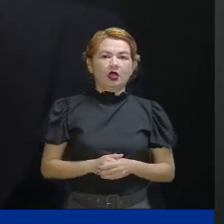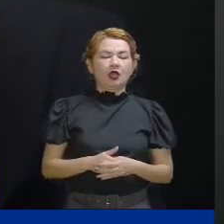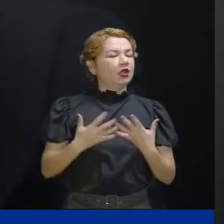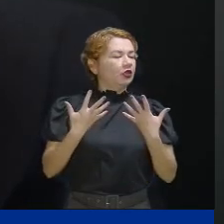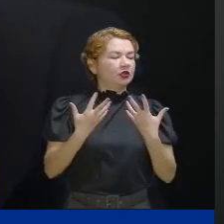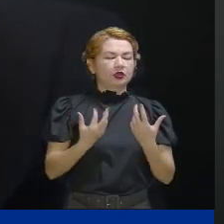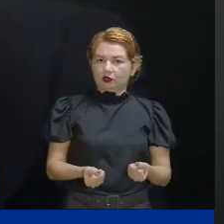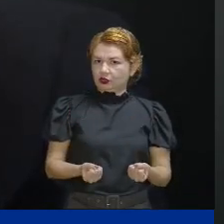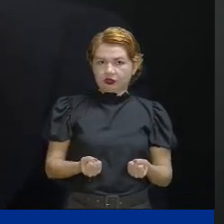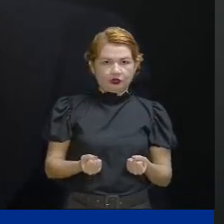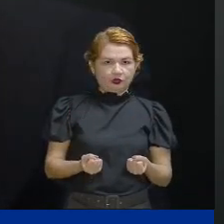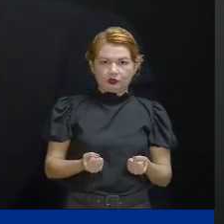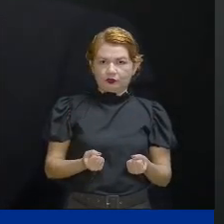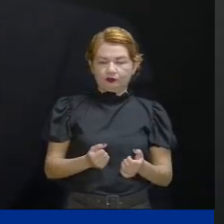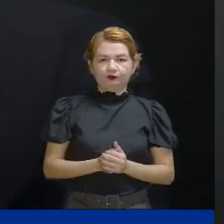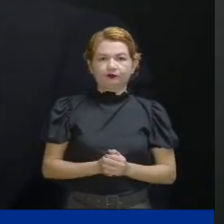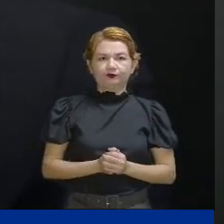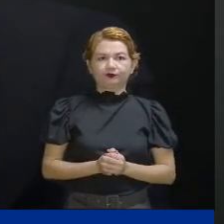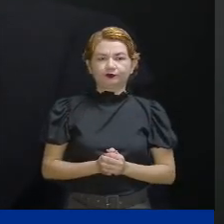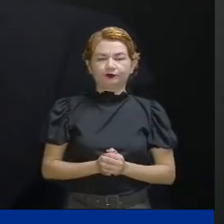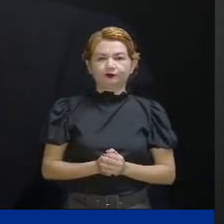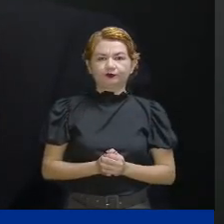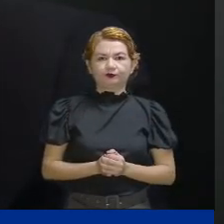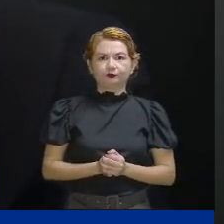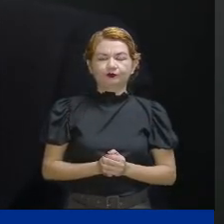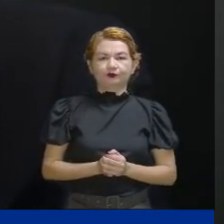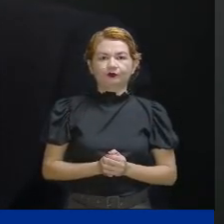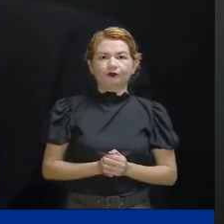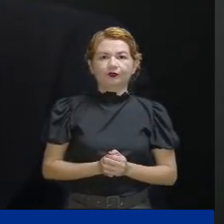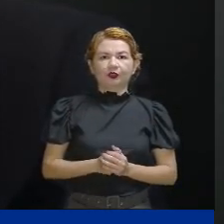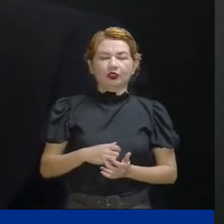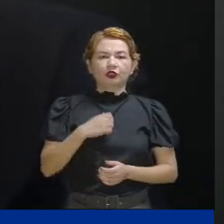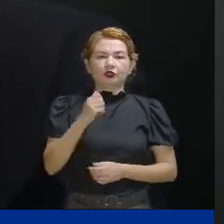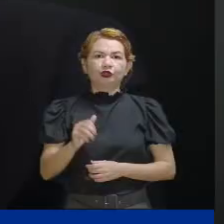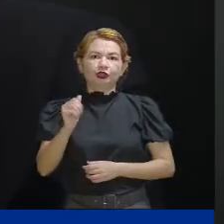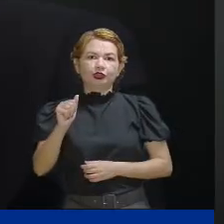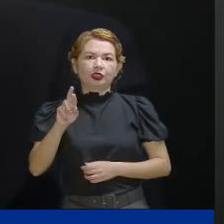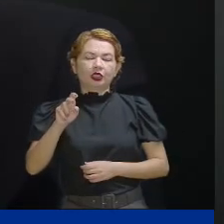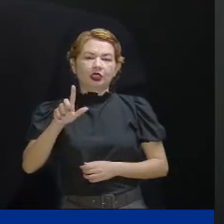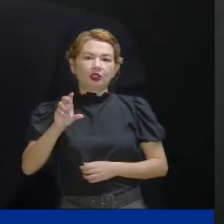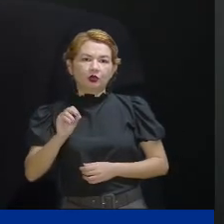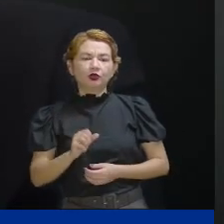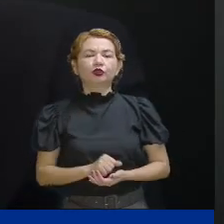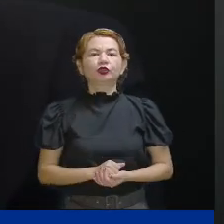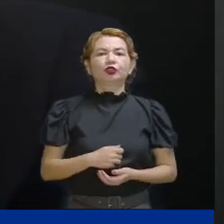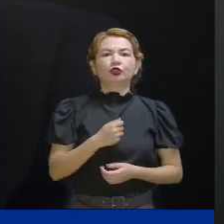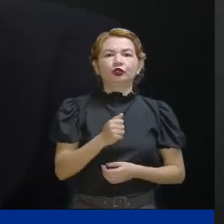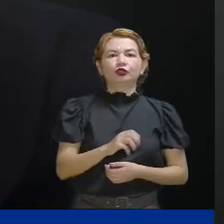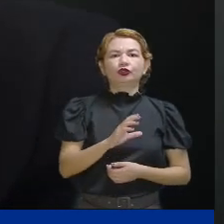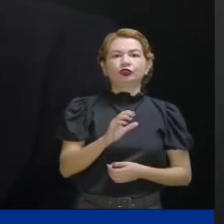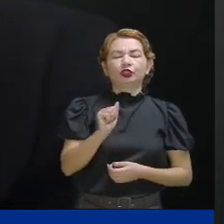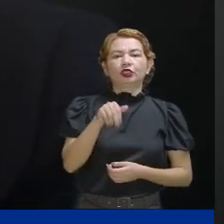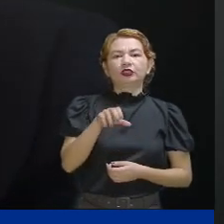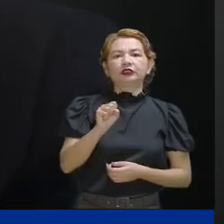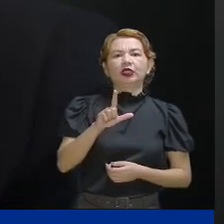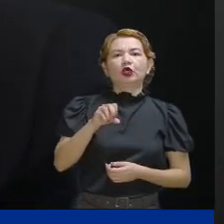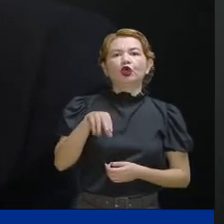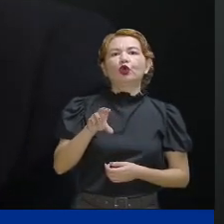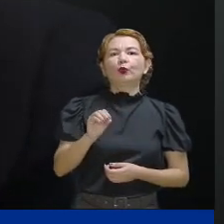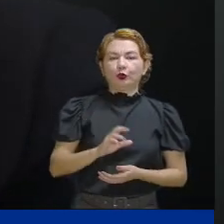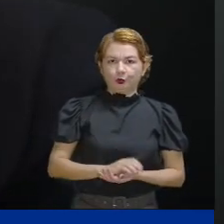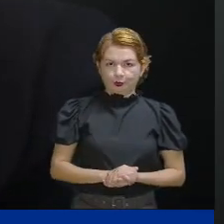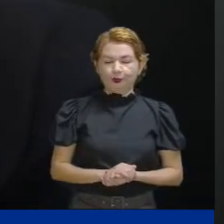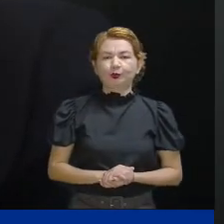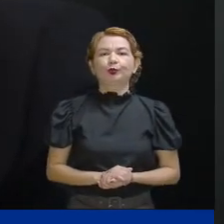rejeitou, vencidos o juiz Carlos Torque e Anselmo Gonçalves, que os acolhia, tudo nos termos